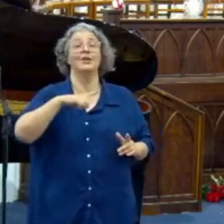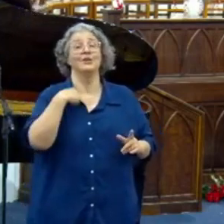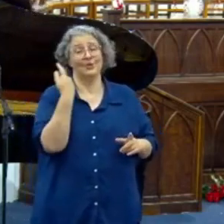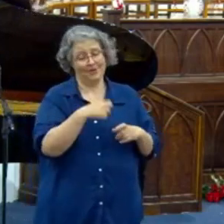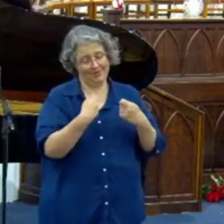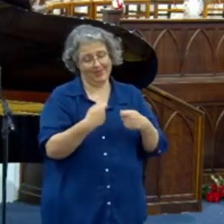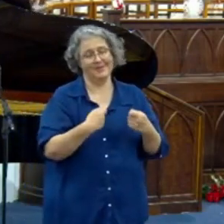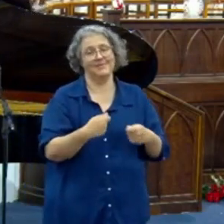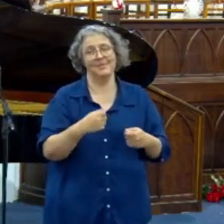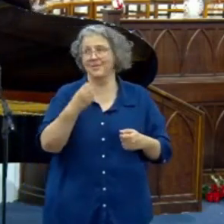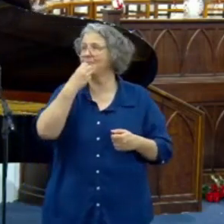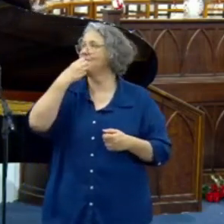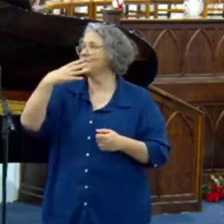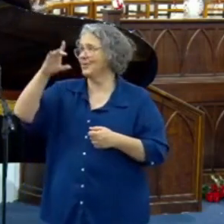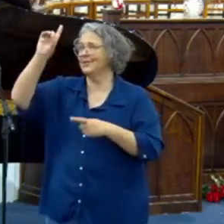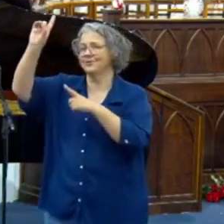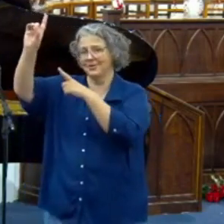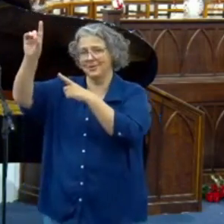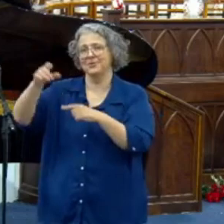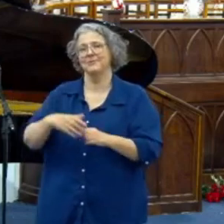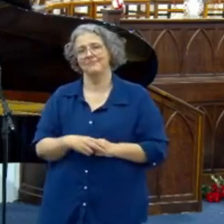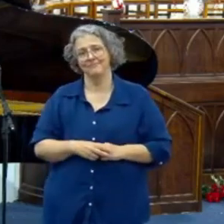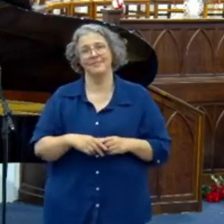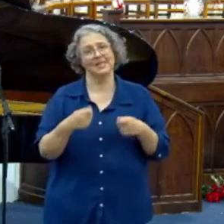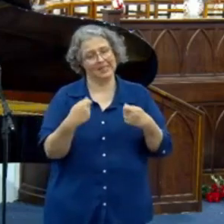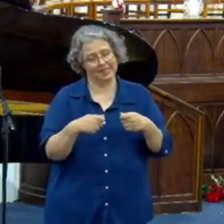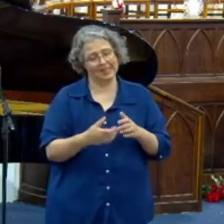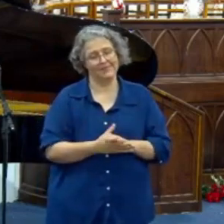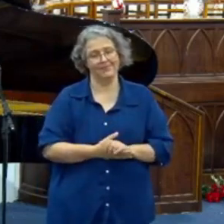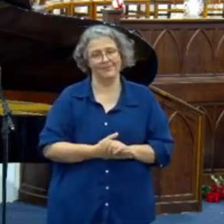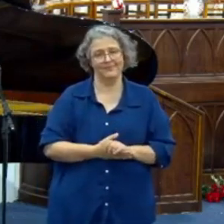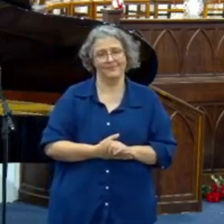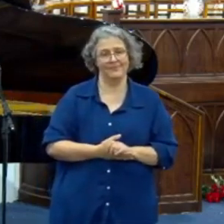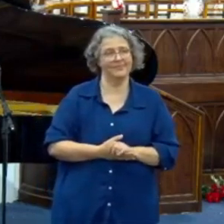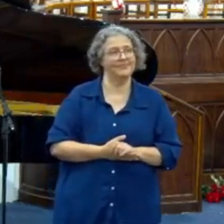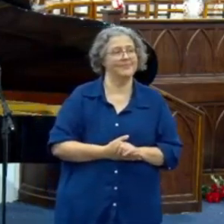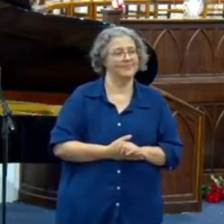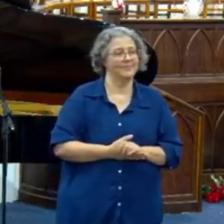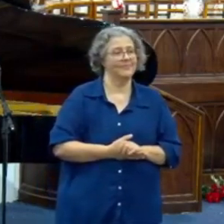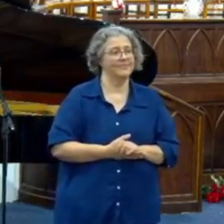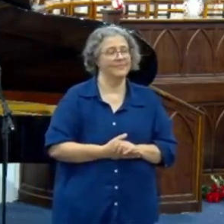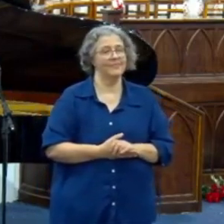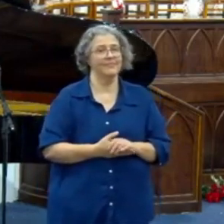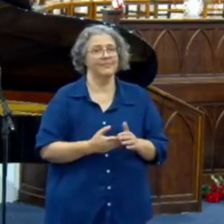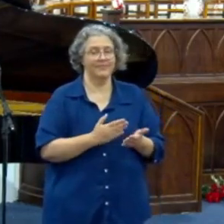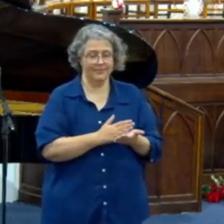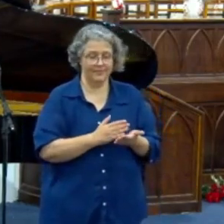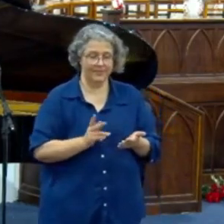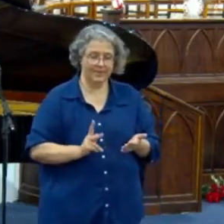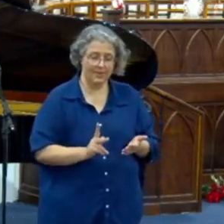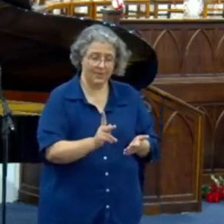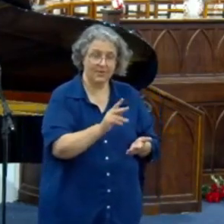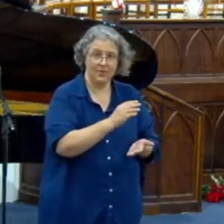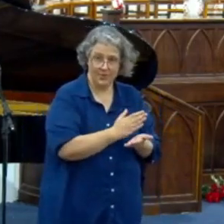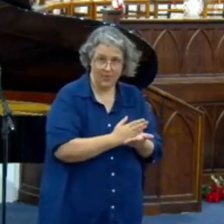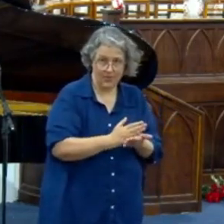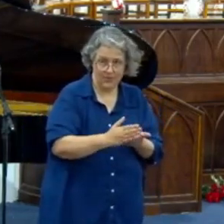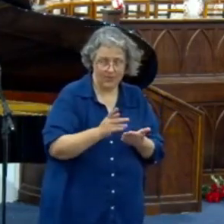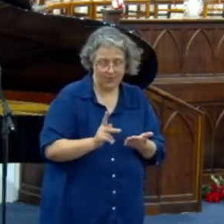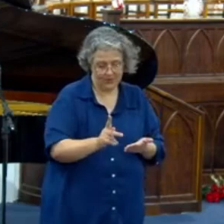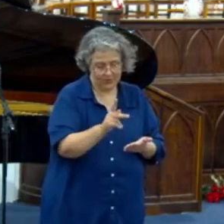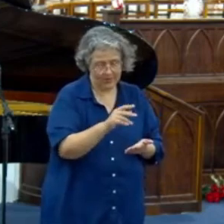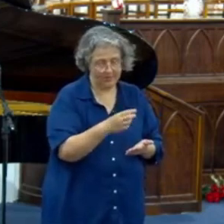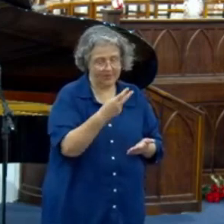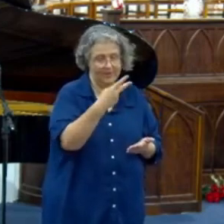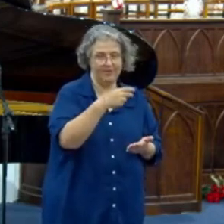da bondade de Deus. Terceira ideia, que a passagem parece mostrar, isso está nos versículos 19 e 20, que